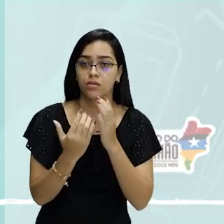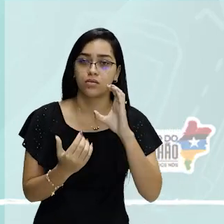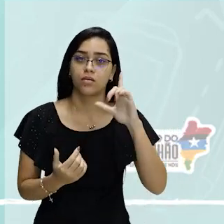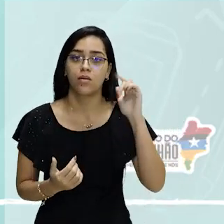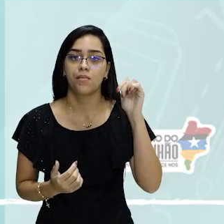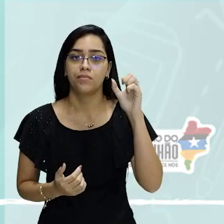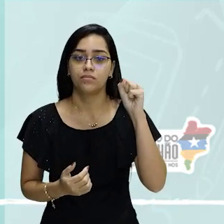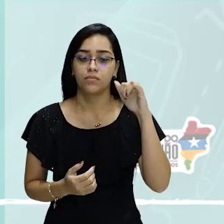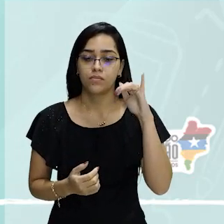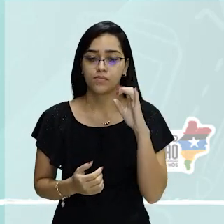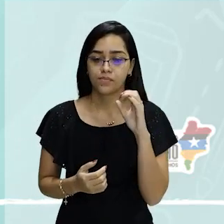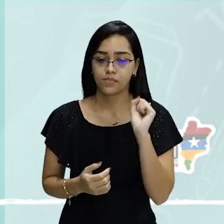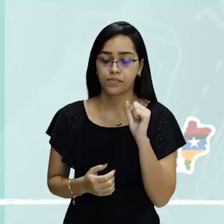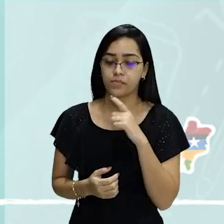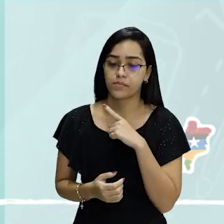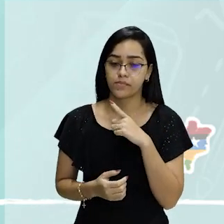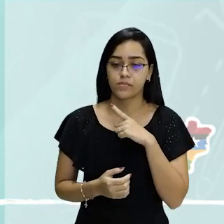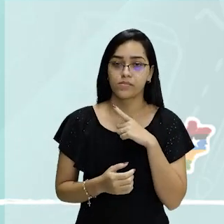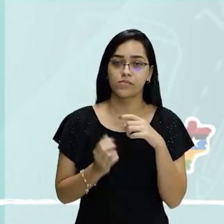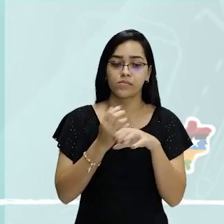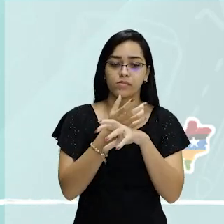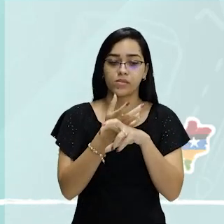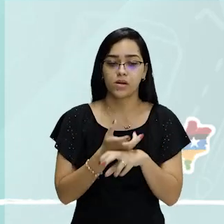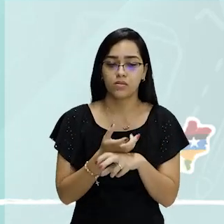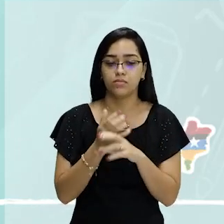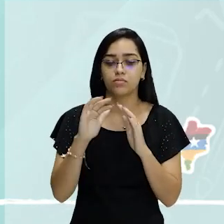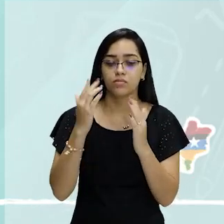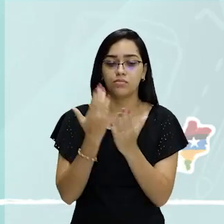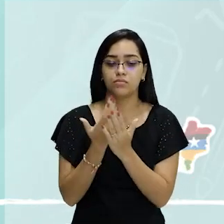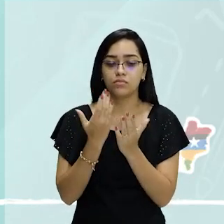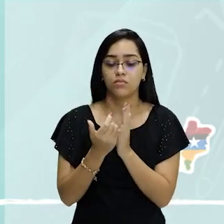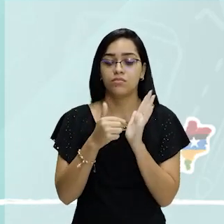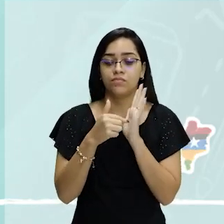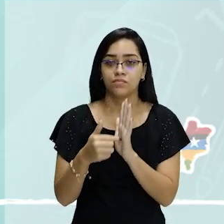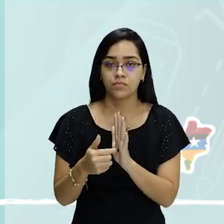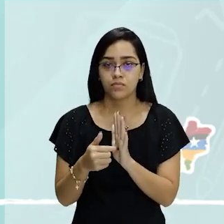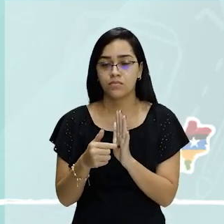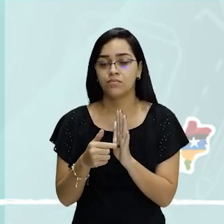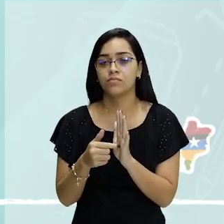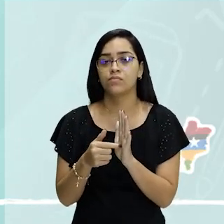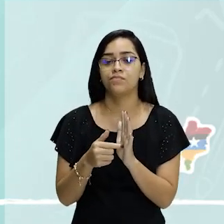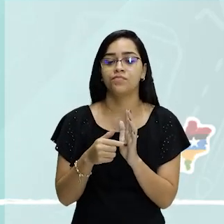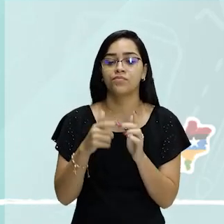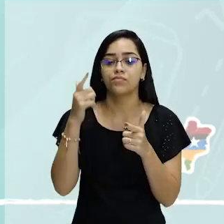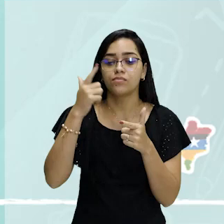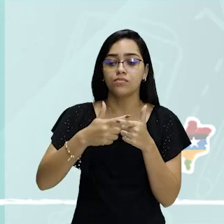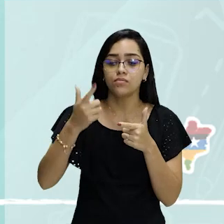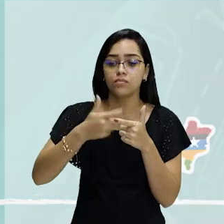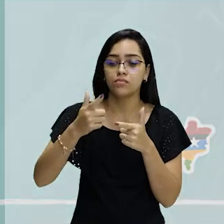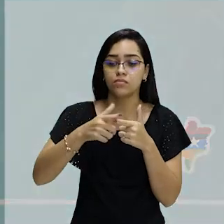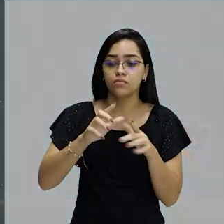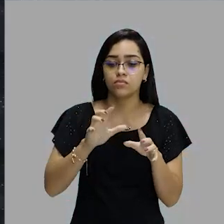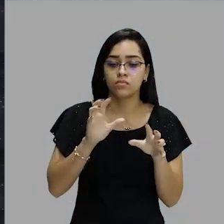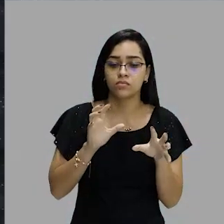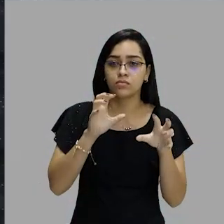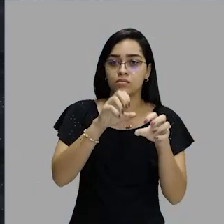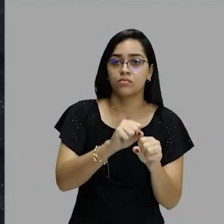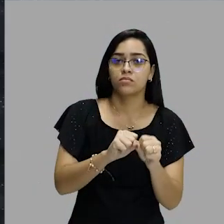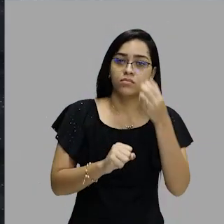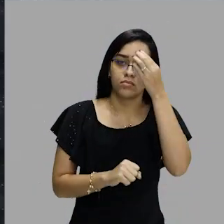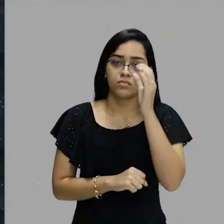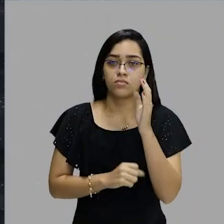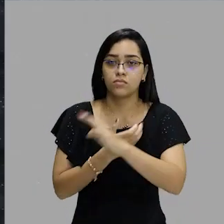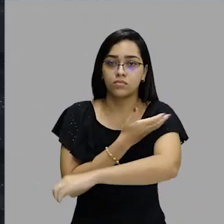clássicos, contemplados pelos currículos escolares, reflete esse paradigma de dominação cultural